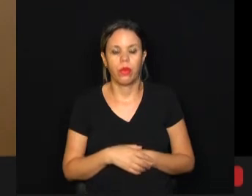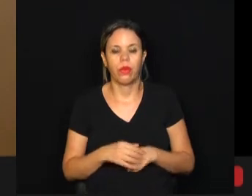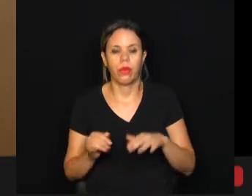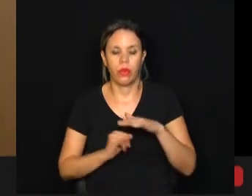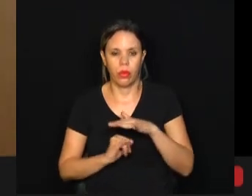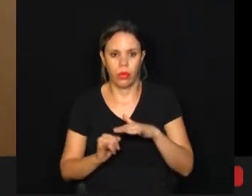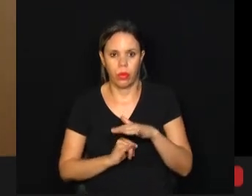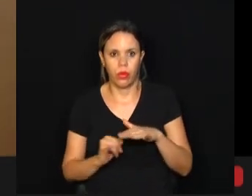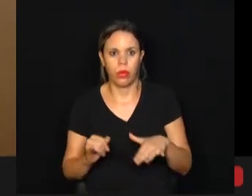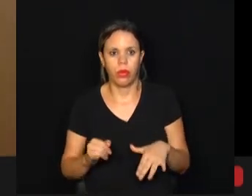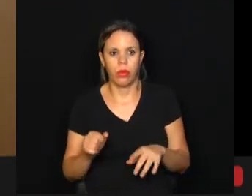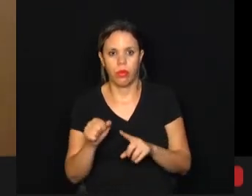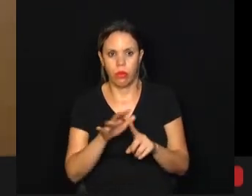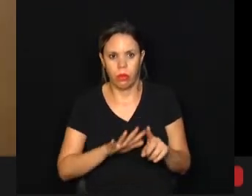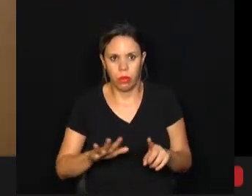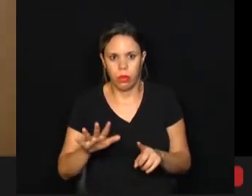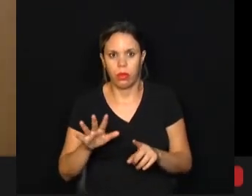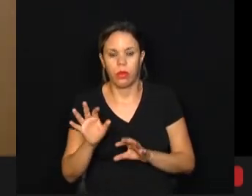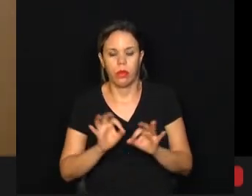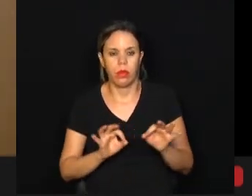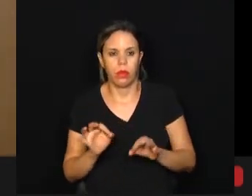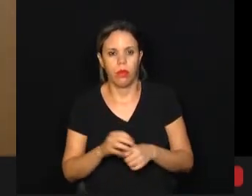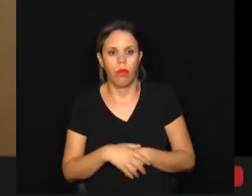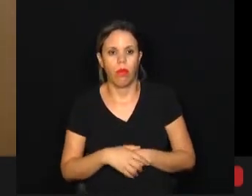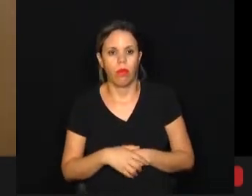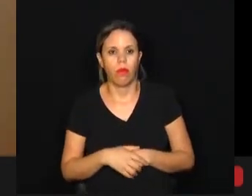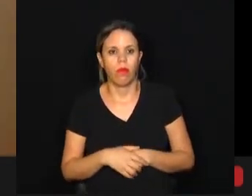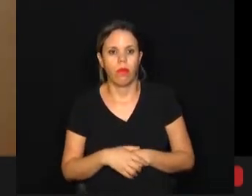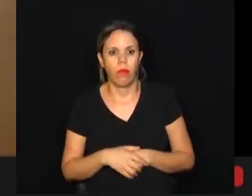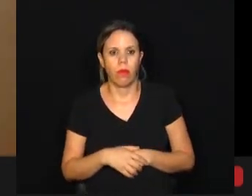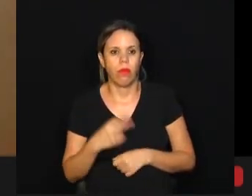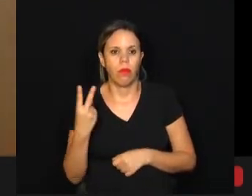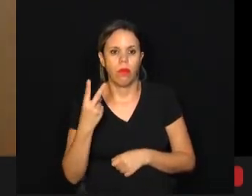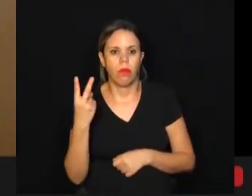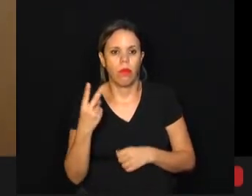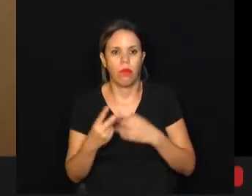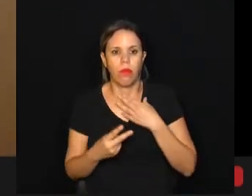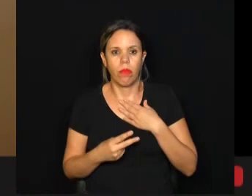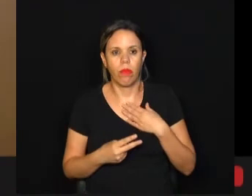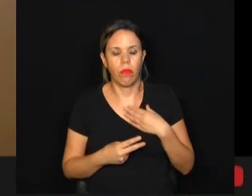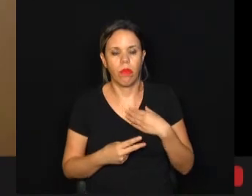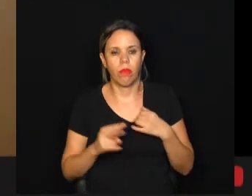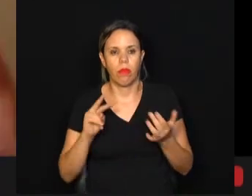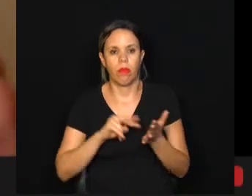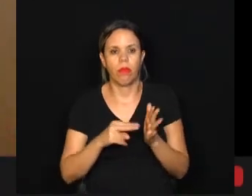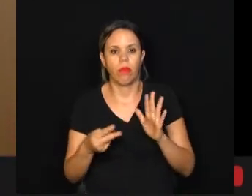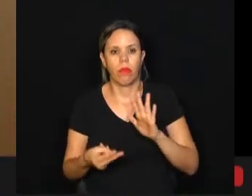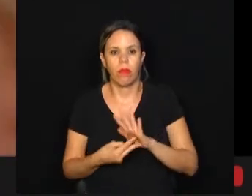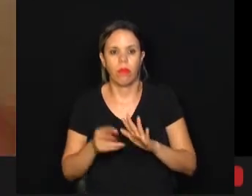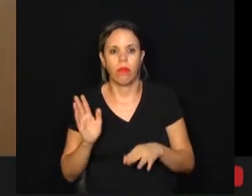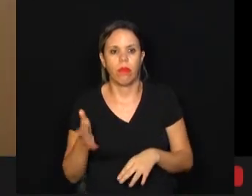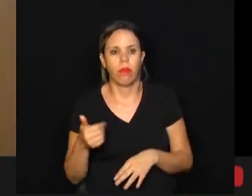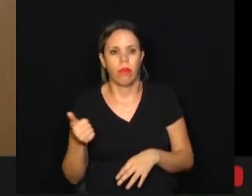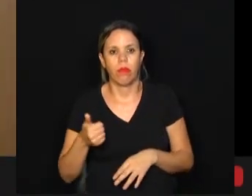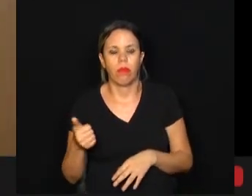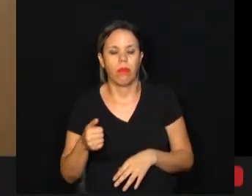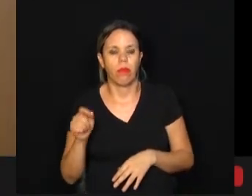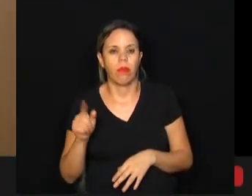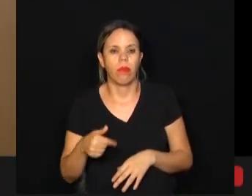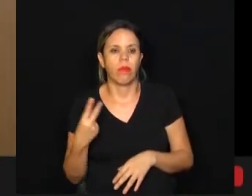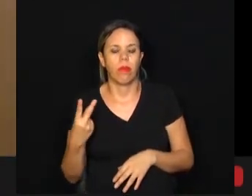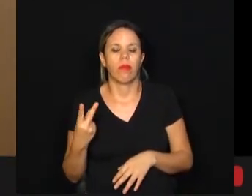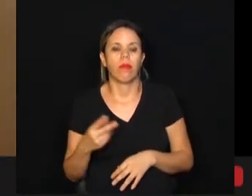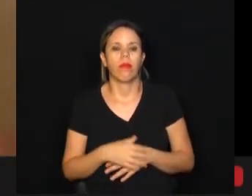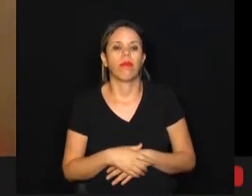que vem da sociedade civil organizada. E valorar significa, já, o primeiro passo para